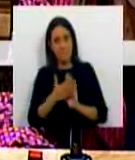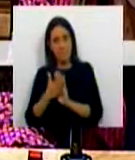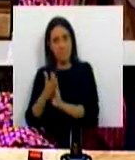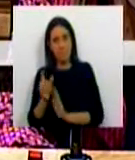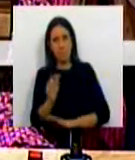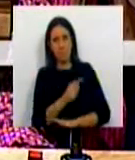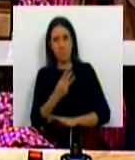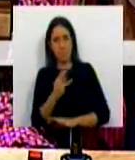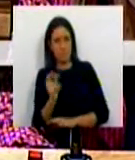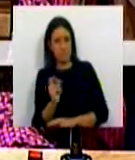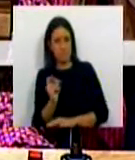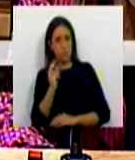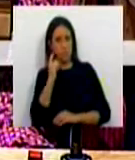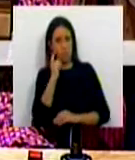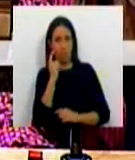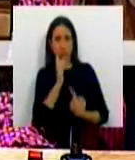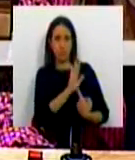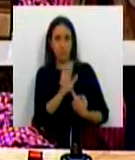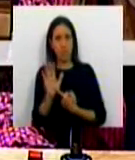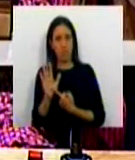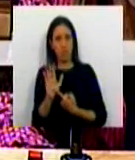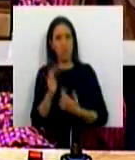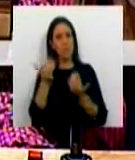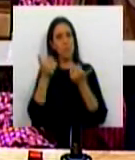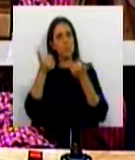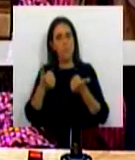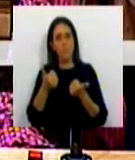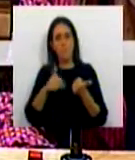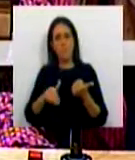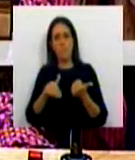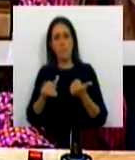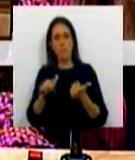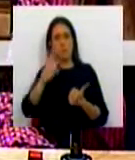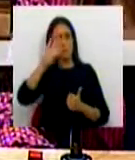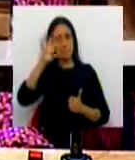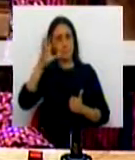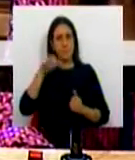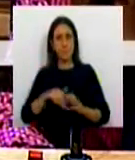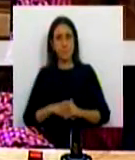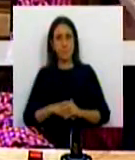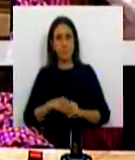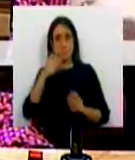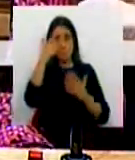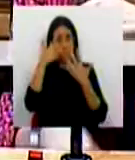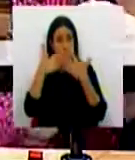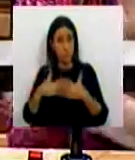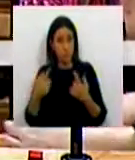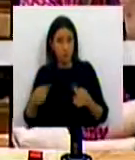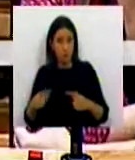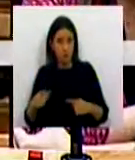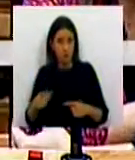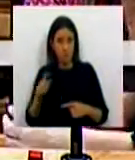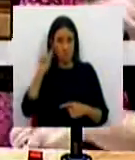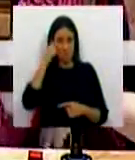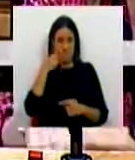terceiro trimestre já é o primeiro sinal das boas notícias que aí vêm para o país. Se dúvidas houvesse que o diabo é uma